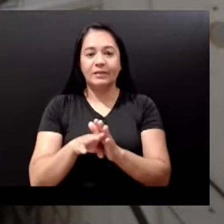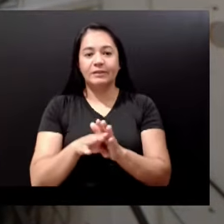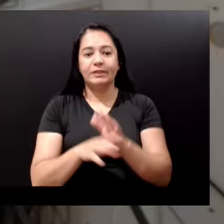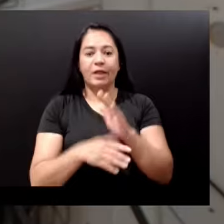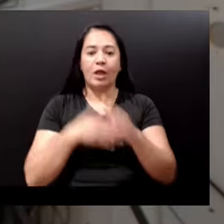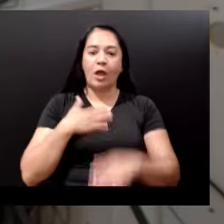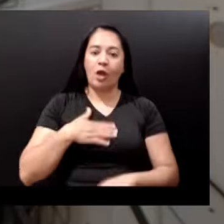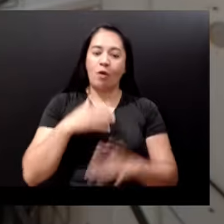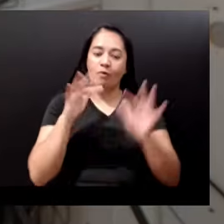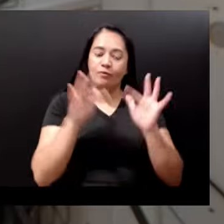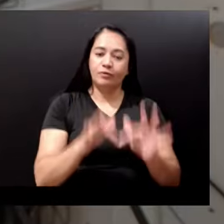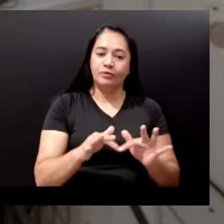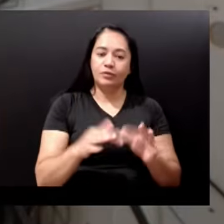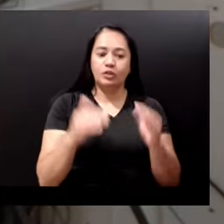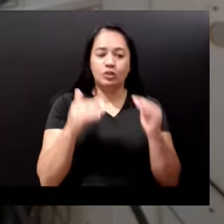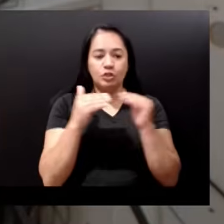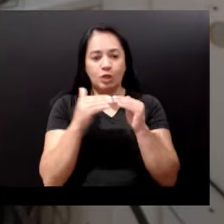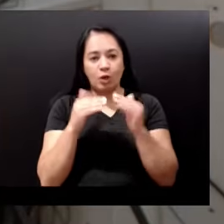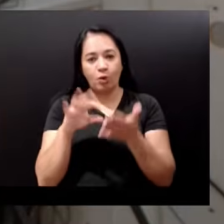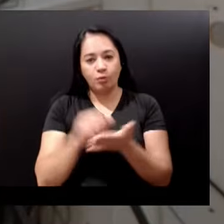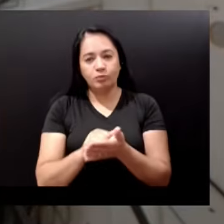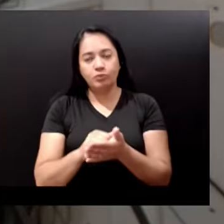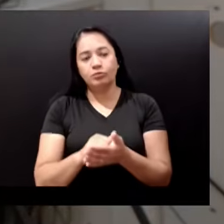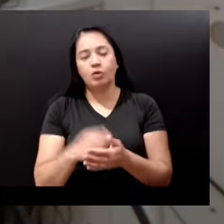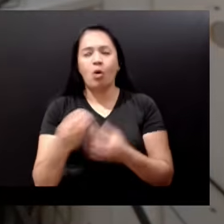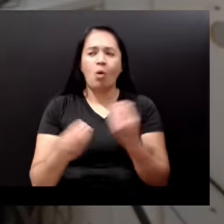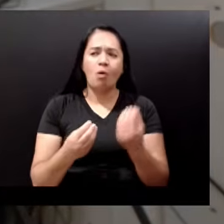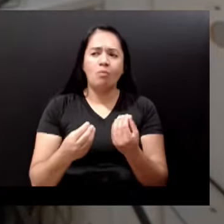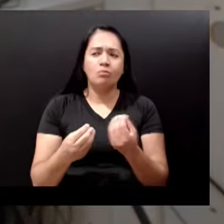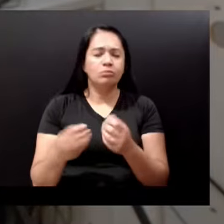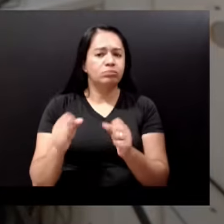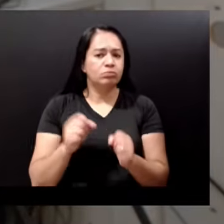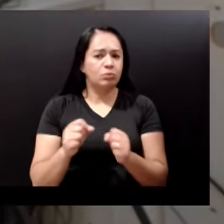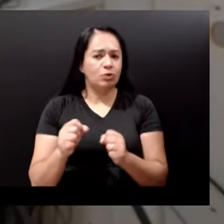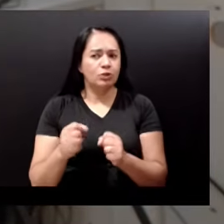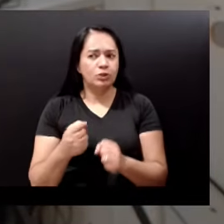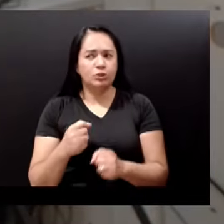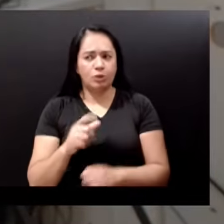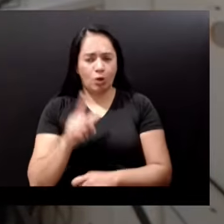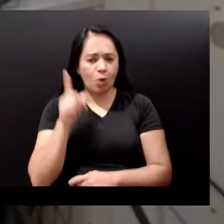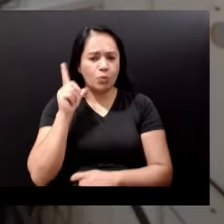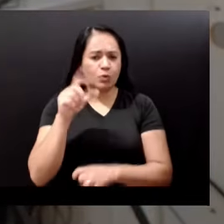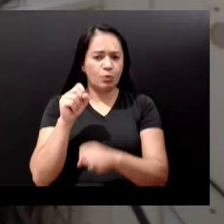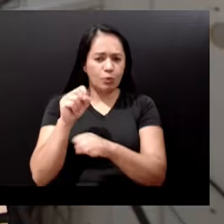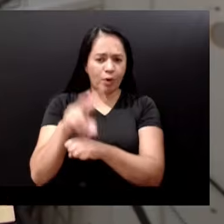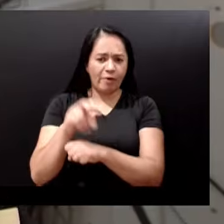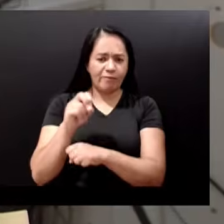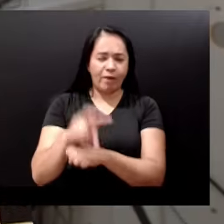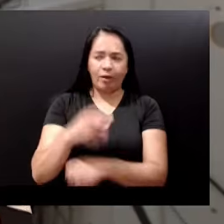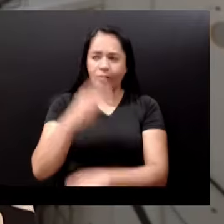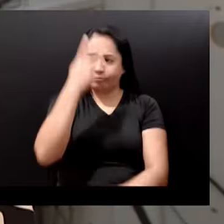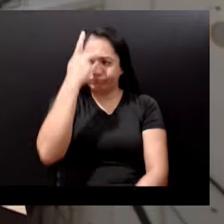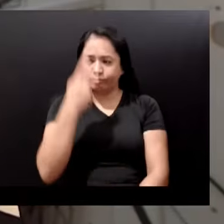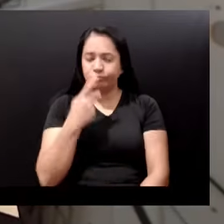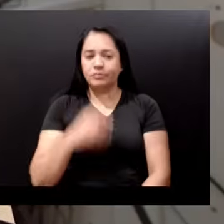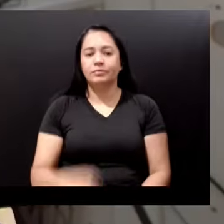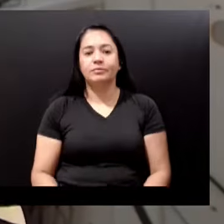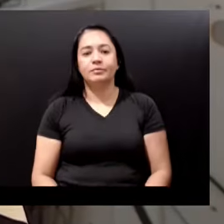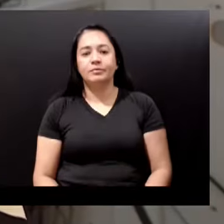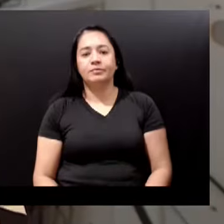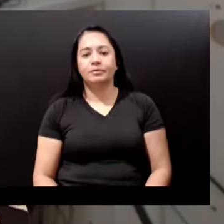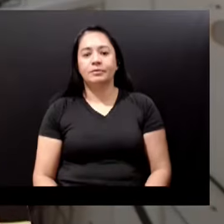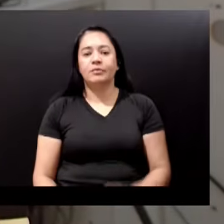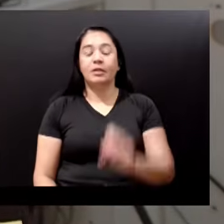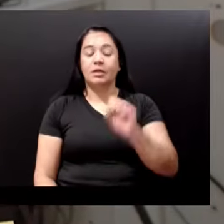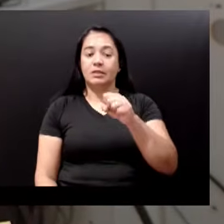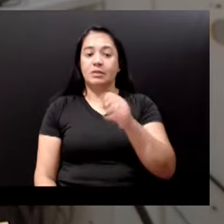preenchimento, ou até o final do mês pode vir que vai ter alguma vaga para o perfil da pessoa? Geralmente as vagas mais